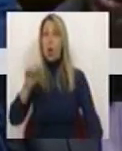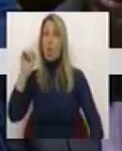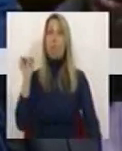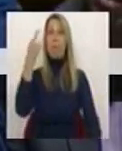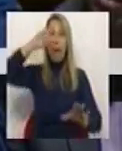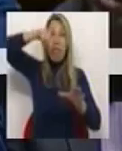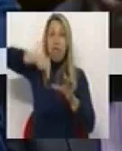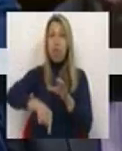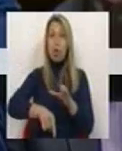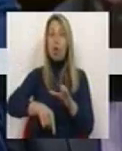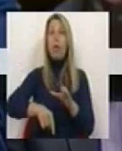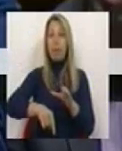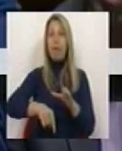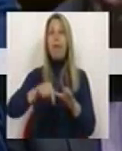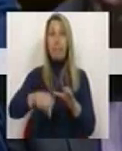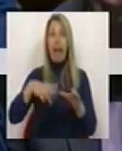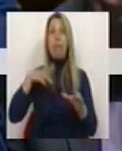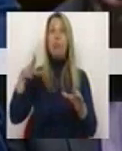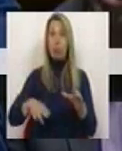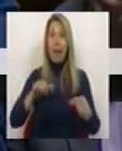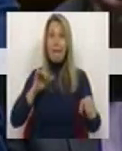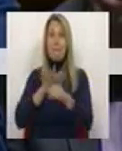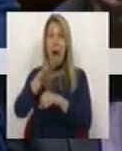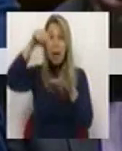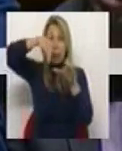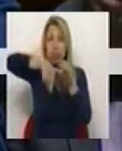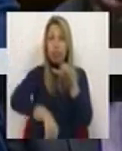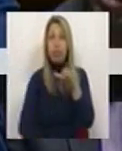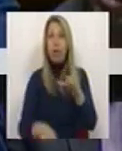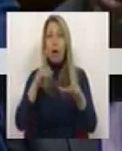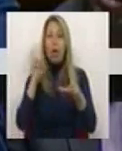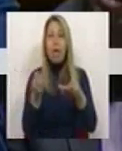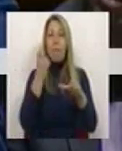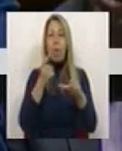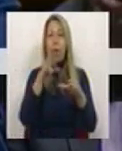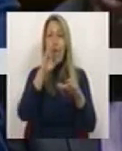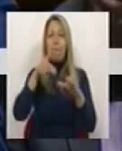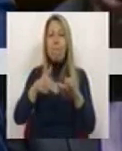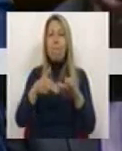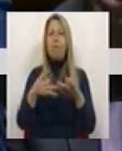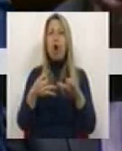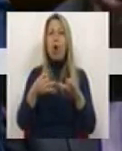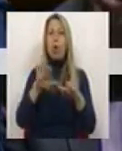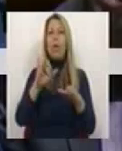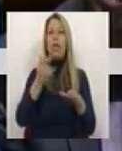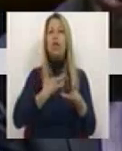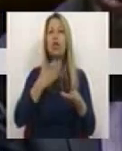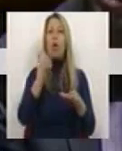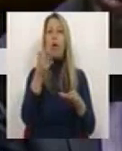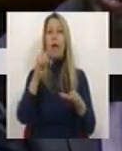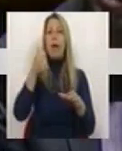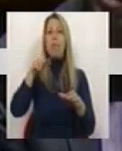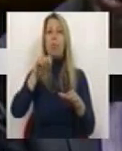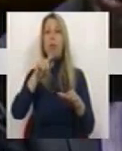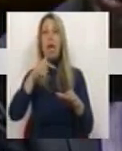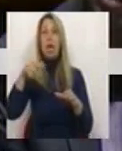em Portugal em mar de alta profundidade para a prospecção de petróleo ou hidrocarbonetos. Nunca aconteceu em Portugal. Como